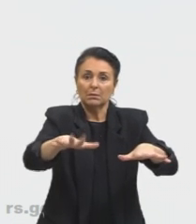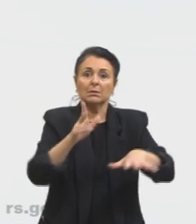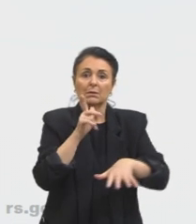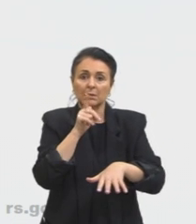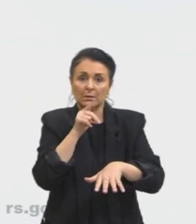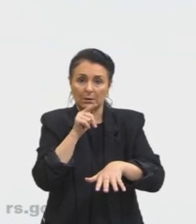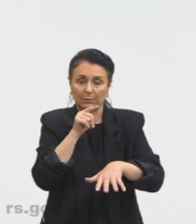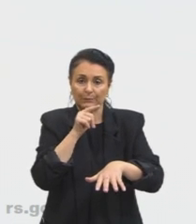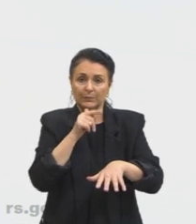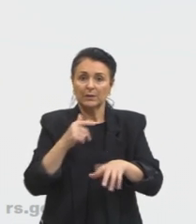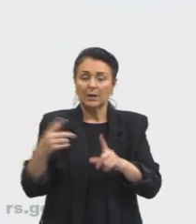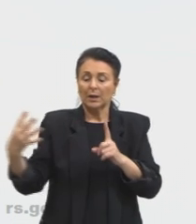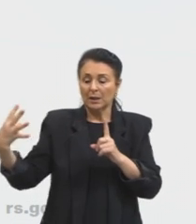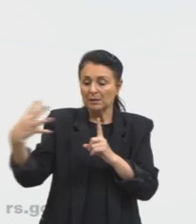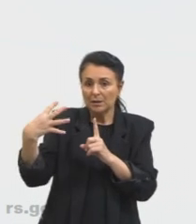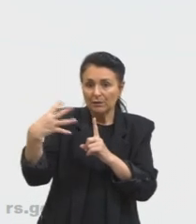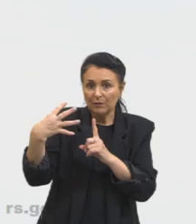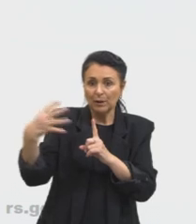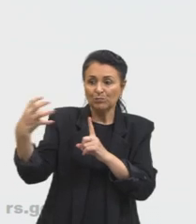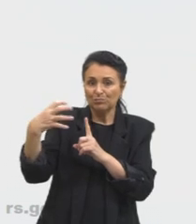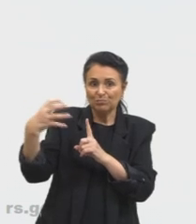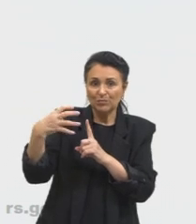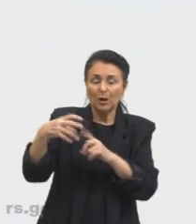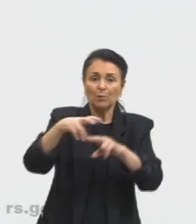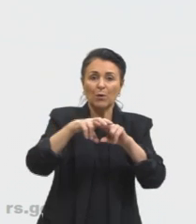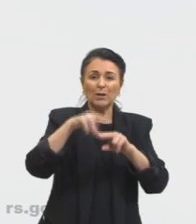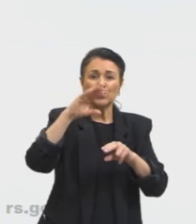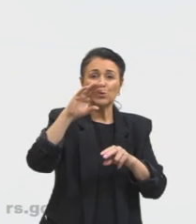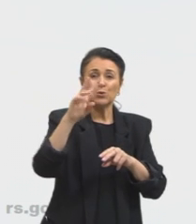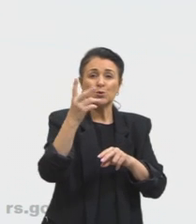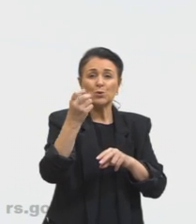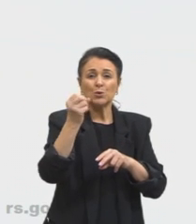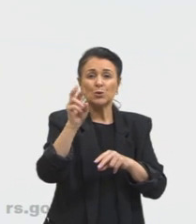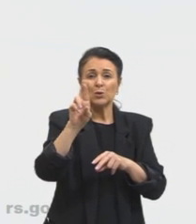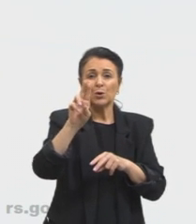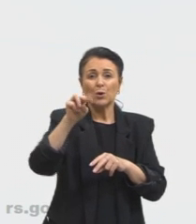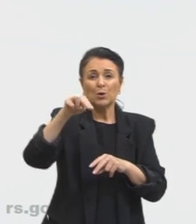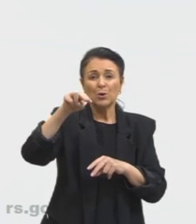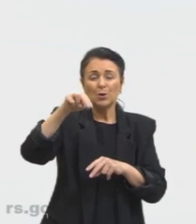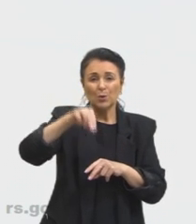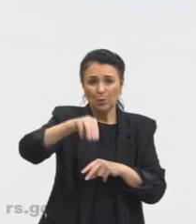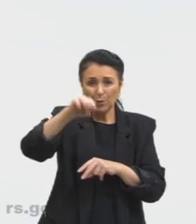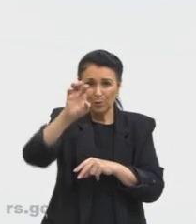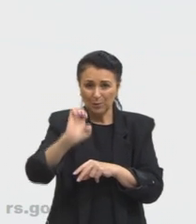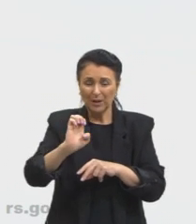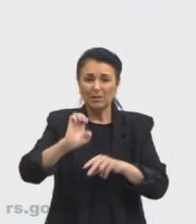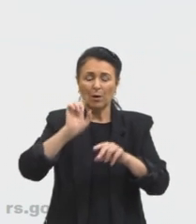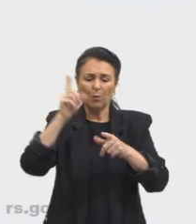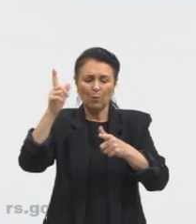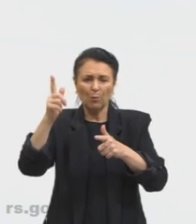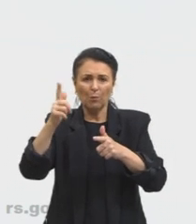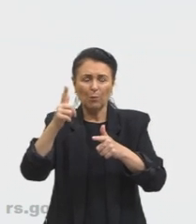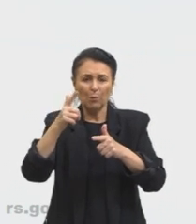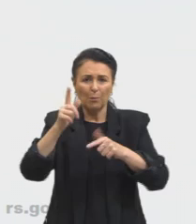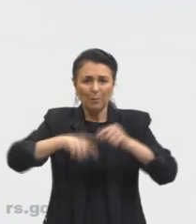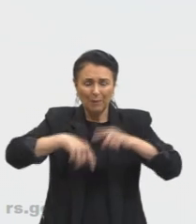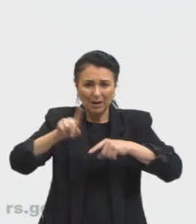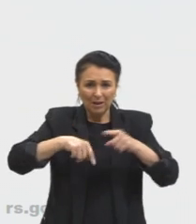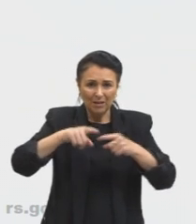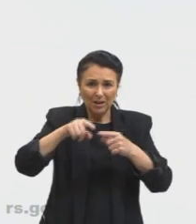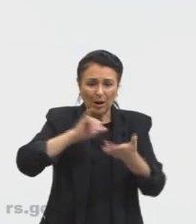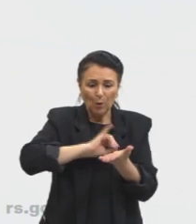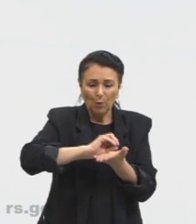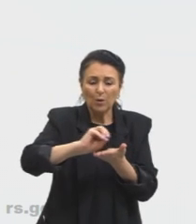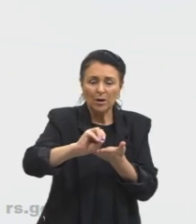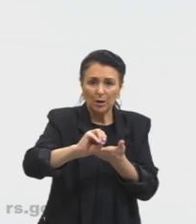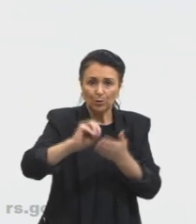o efeito né dessa contaminação também né o chorume enfim toda aquela decomposição do material orgânico o nosso corpo também vai